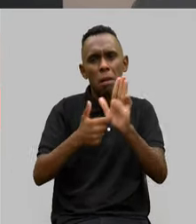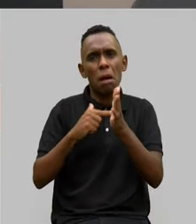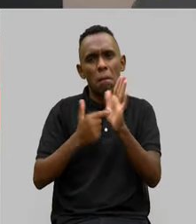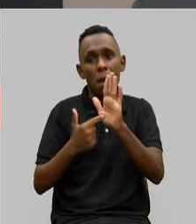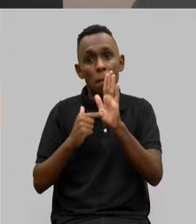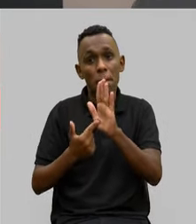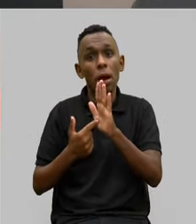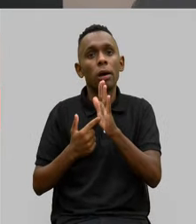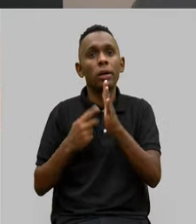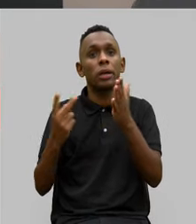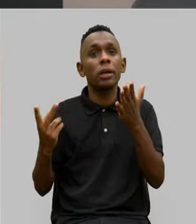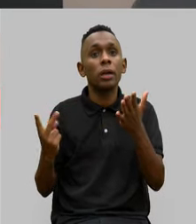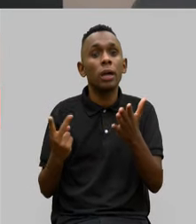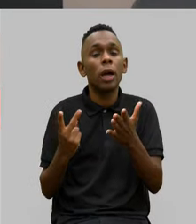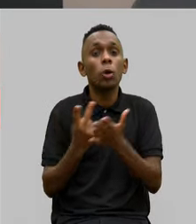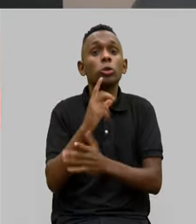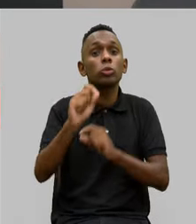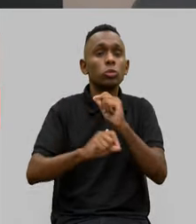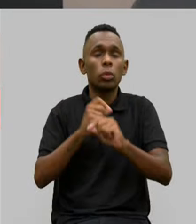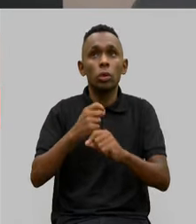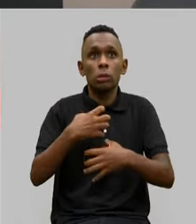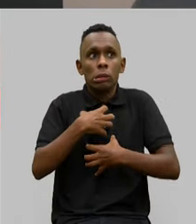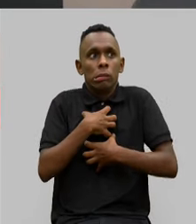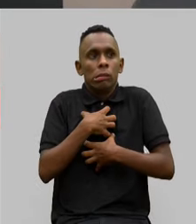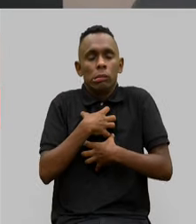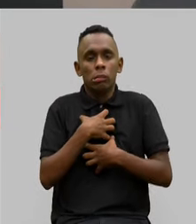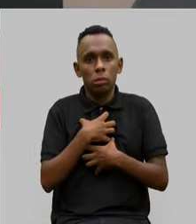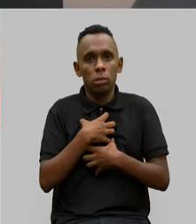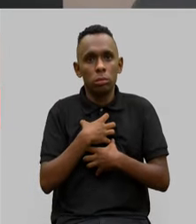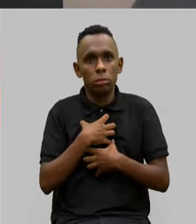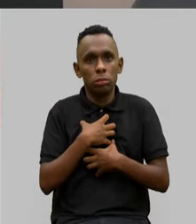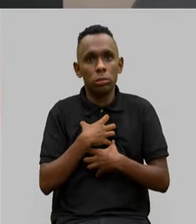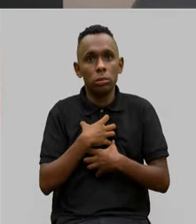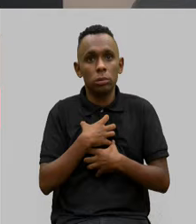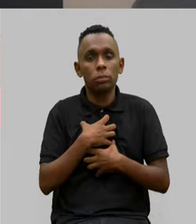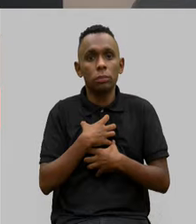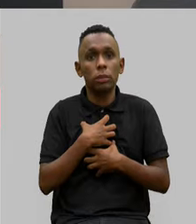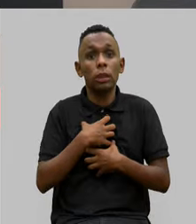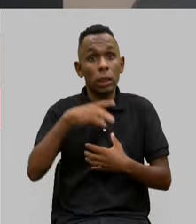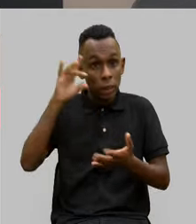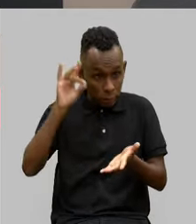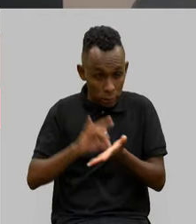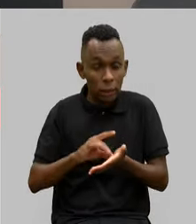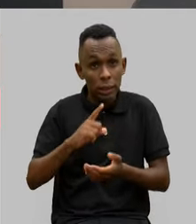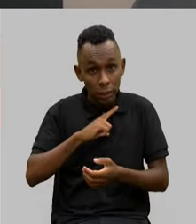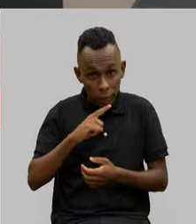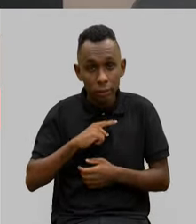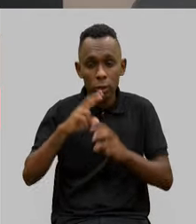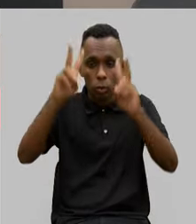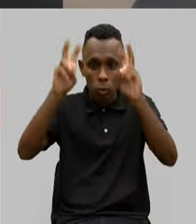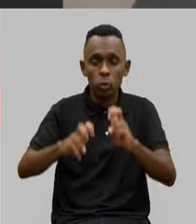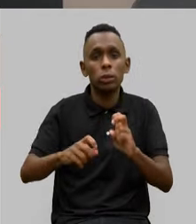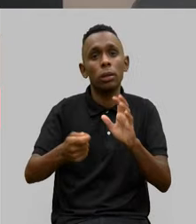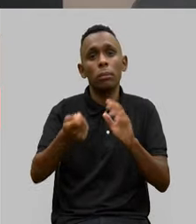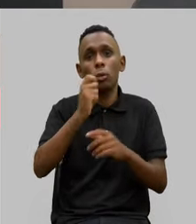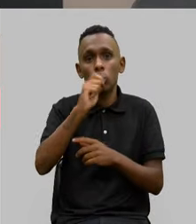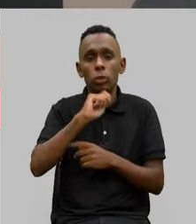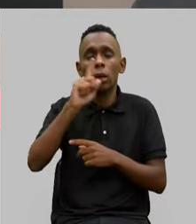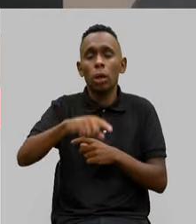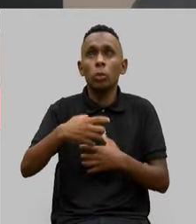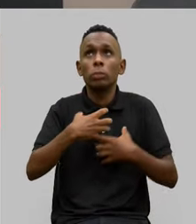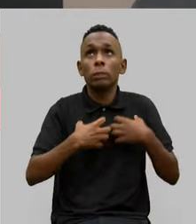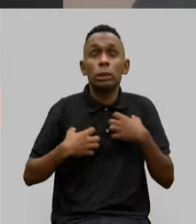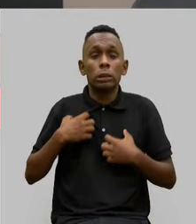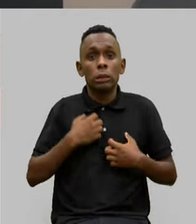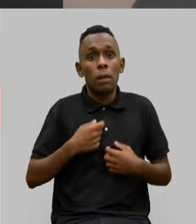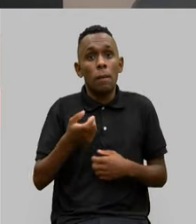criaram o que a gente chama de pânico moral Então o que se o que existe em relação a drogas é um Pânico moral e esse